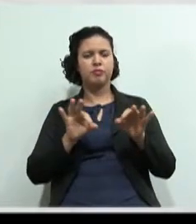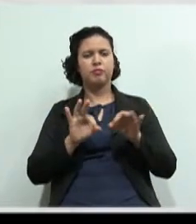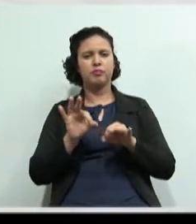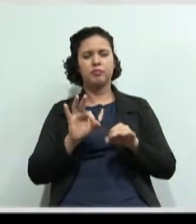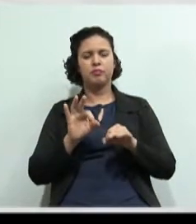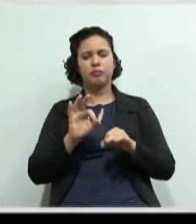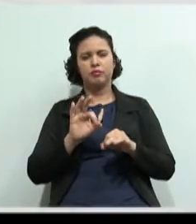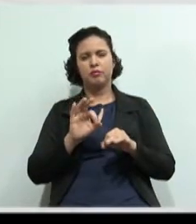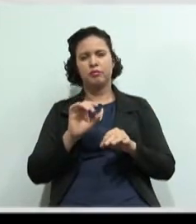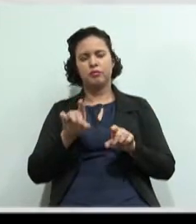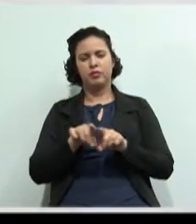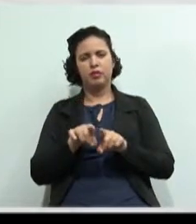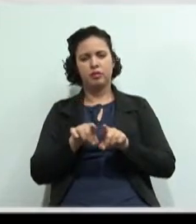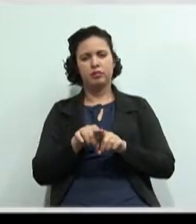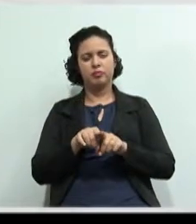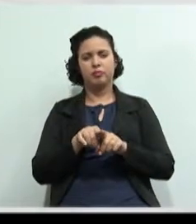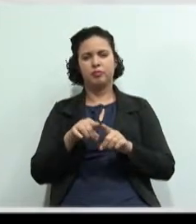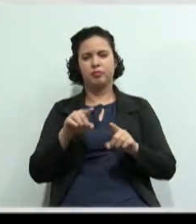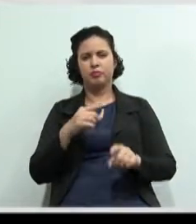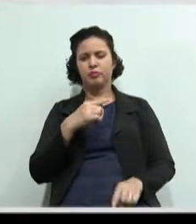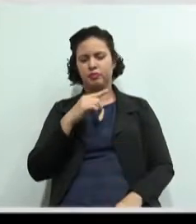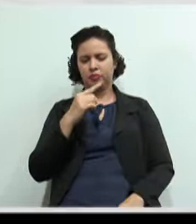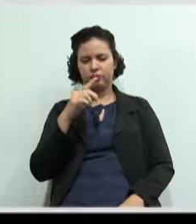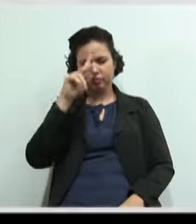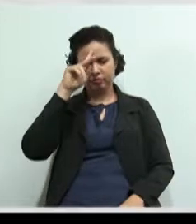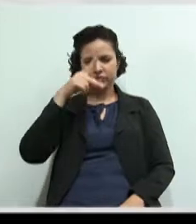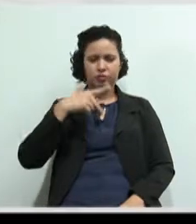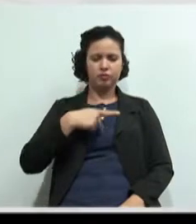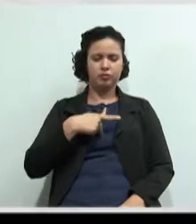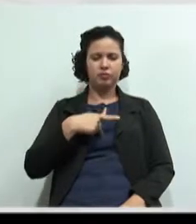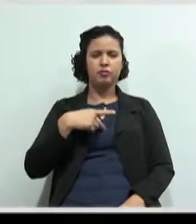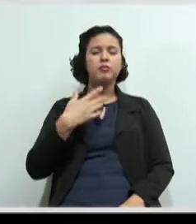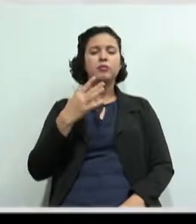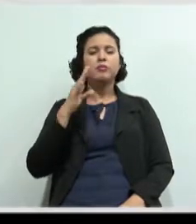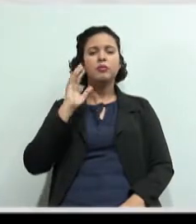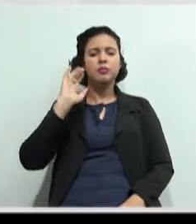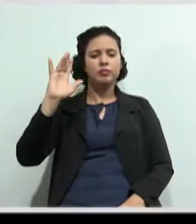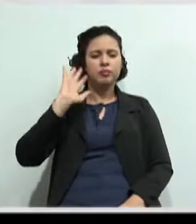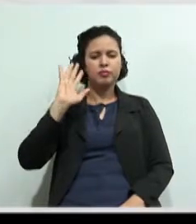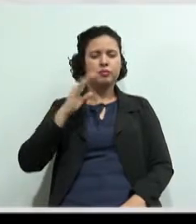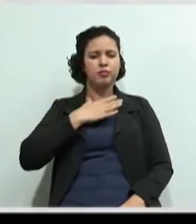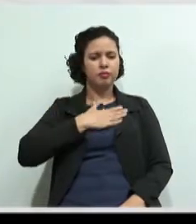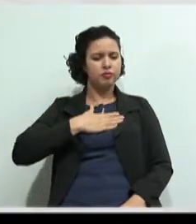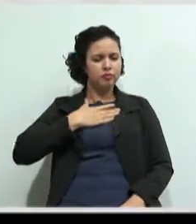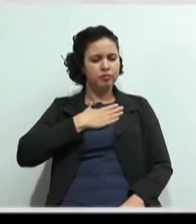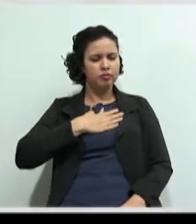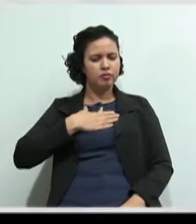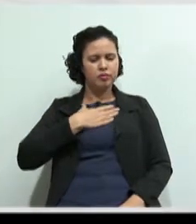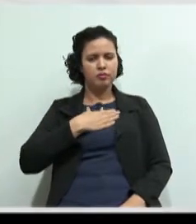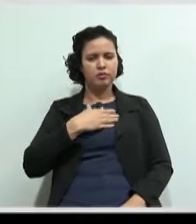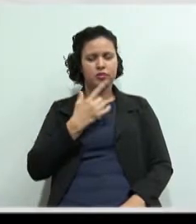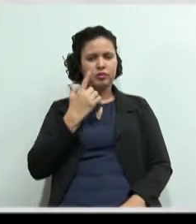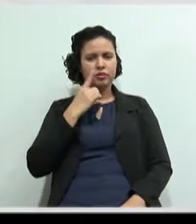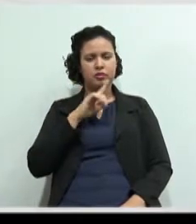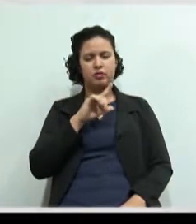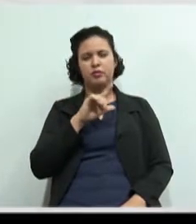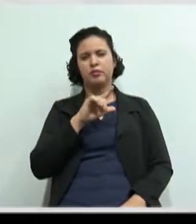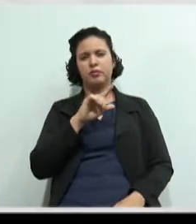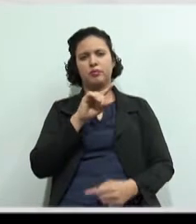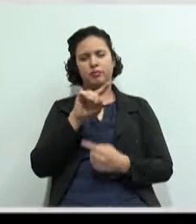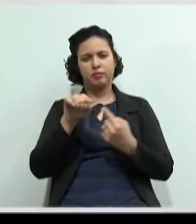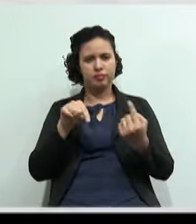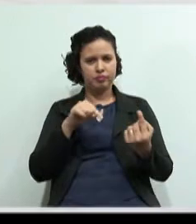e individuais. Ou seja, a filosofia da satisfação, o objetivo dela é criar meios para alcançar